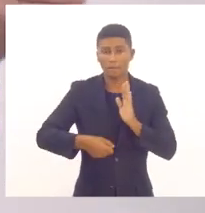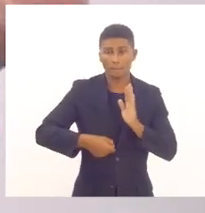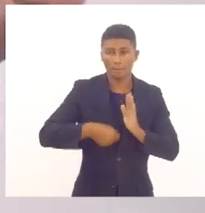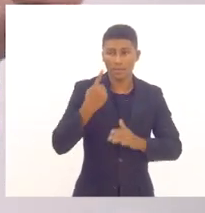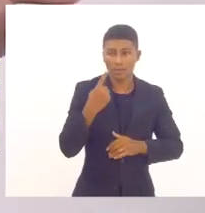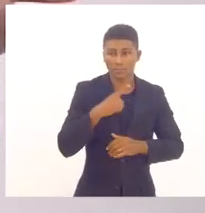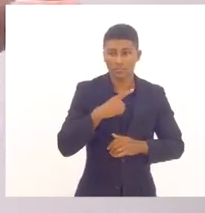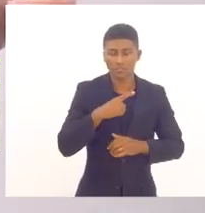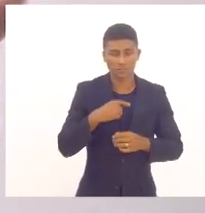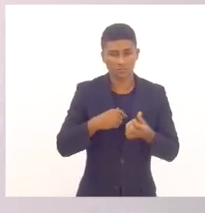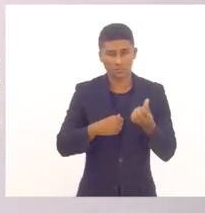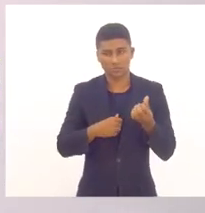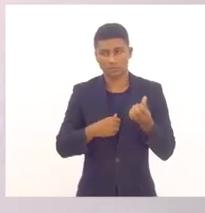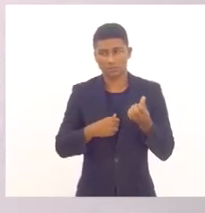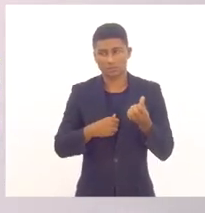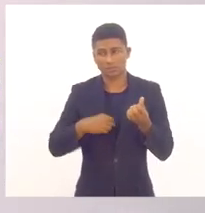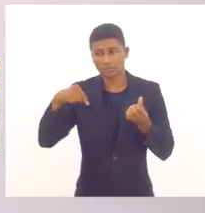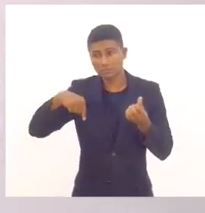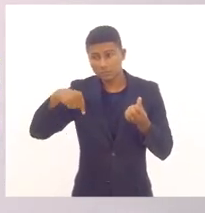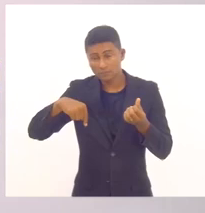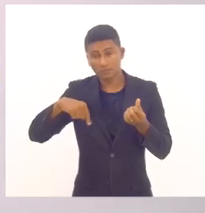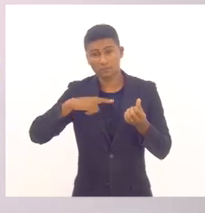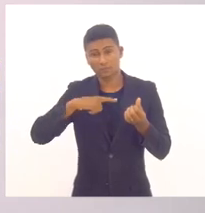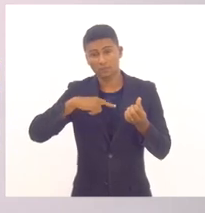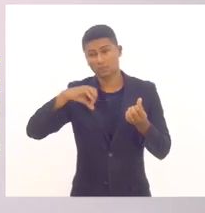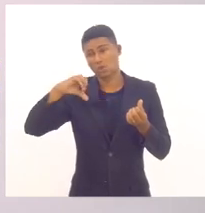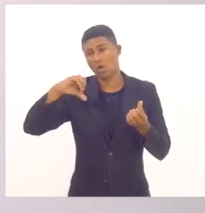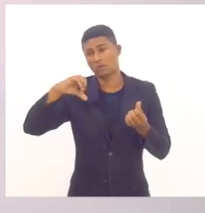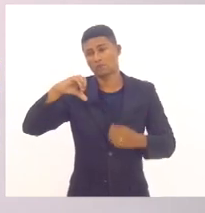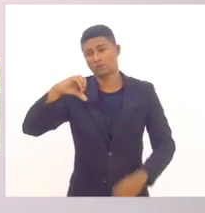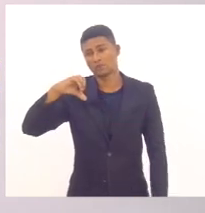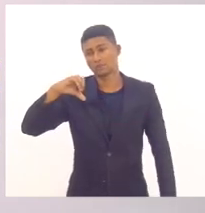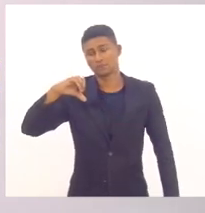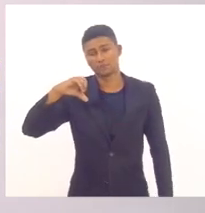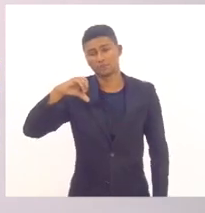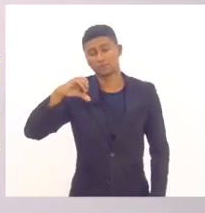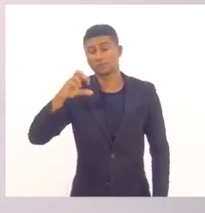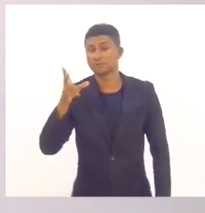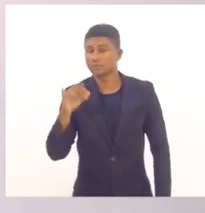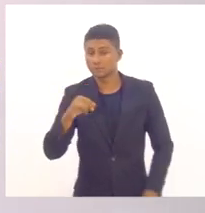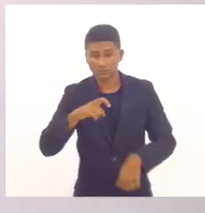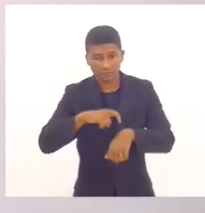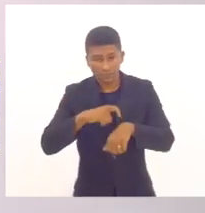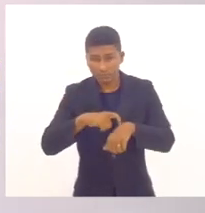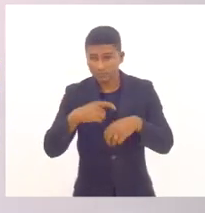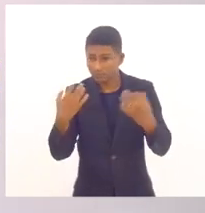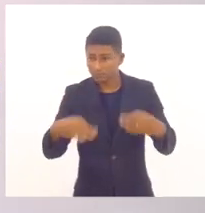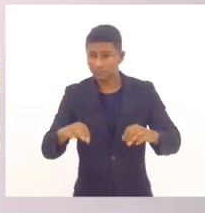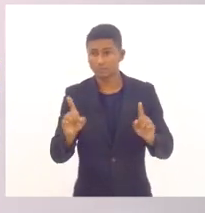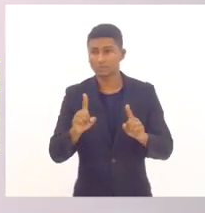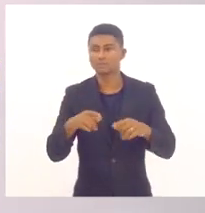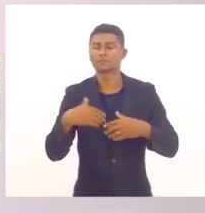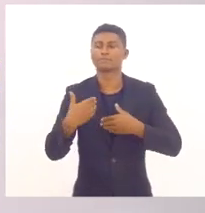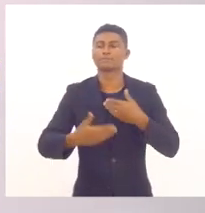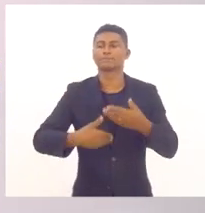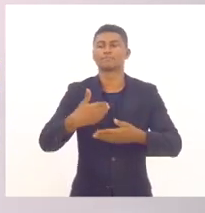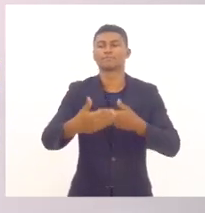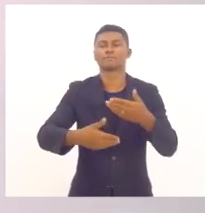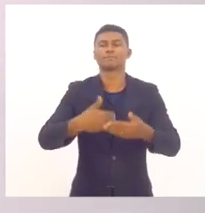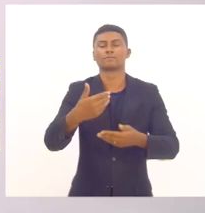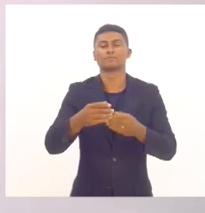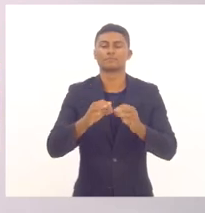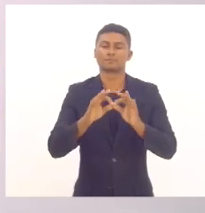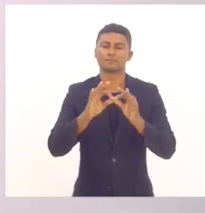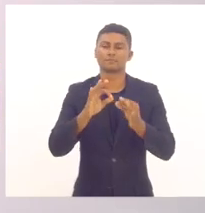tinha 6 e essa tem 9. Então, se a gente não tiver um tempo, aí é que a gente está